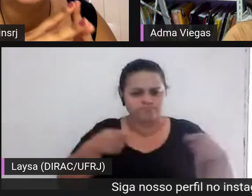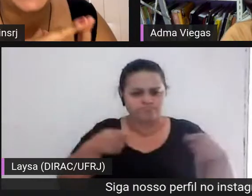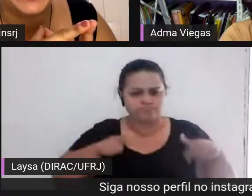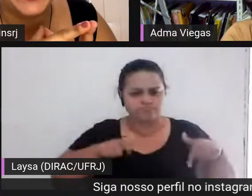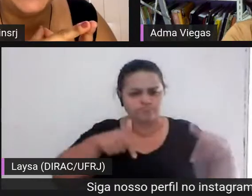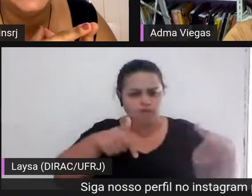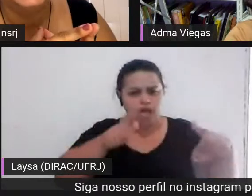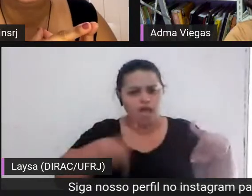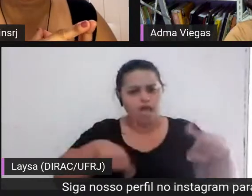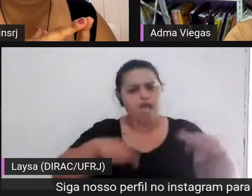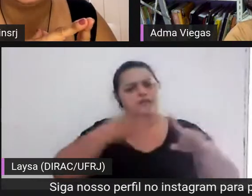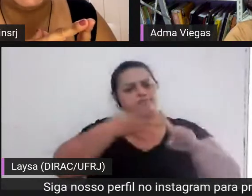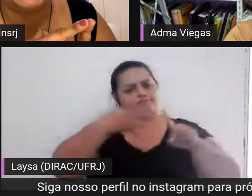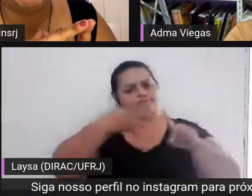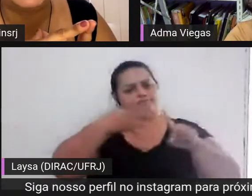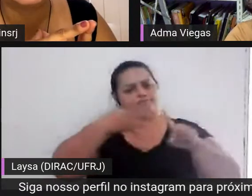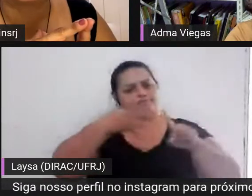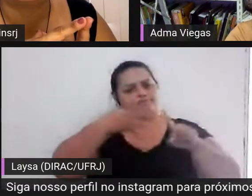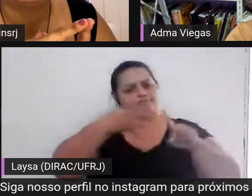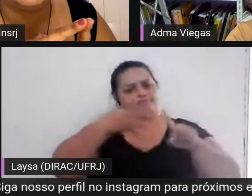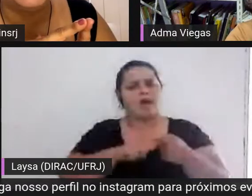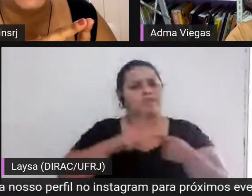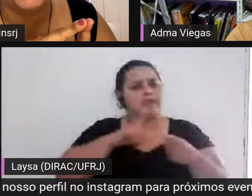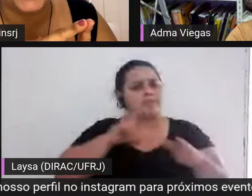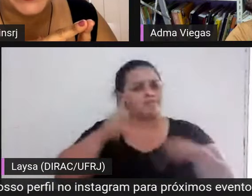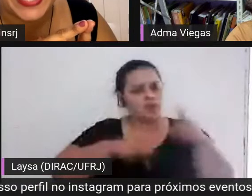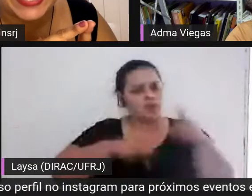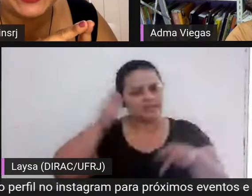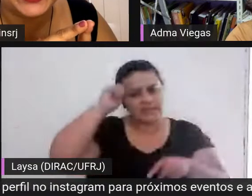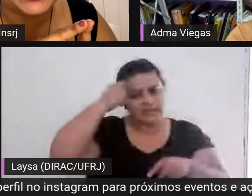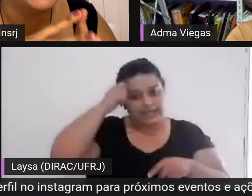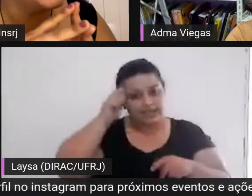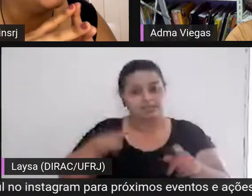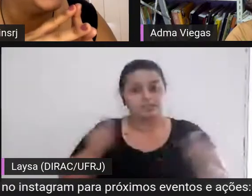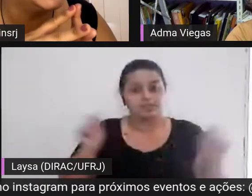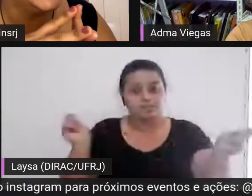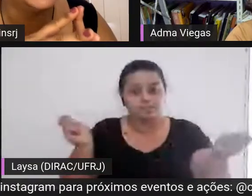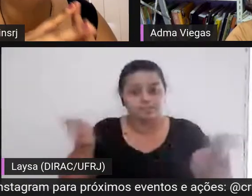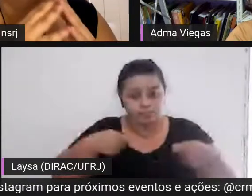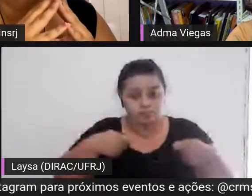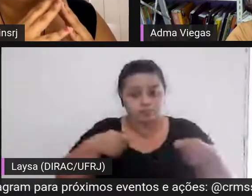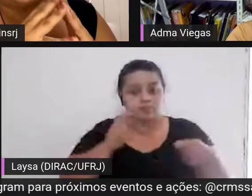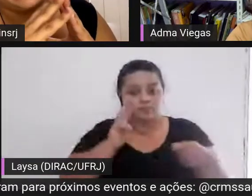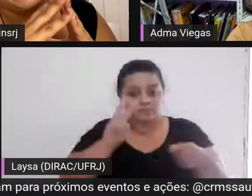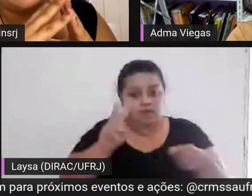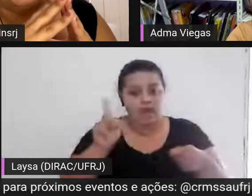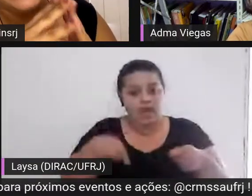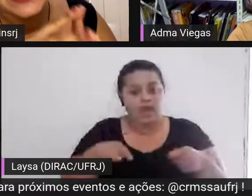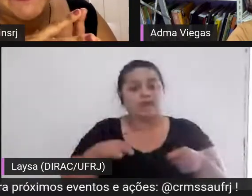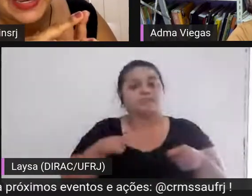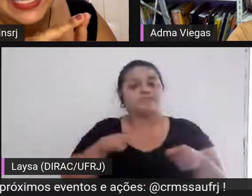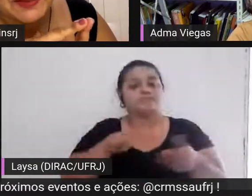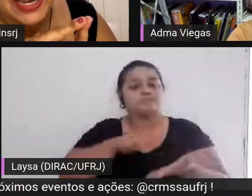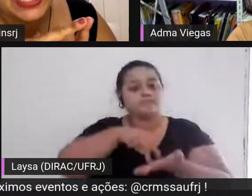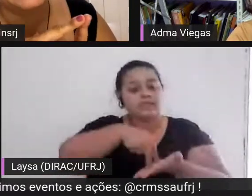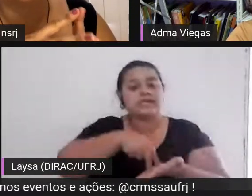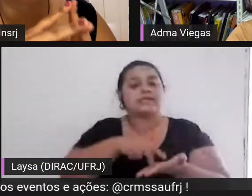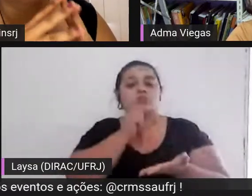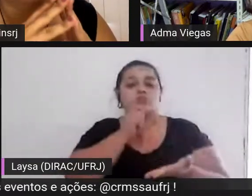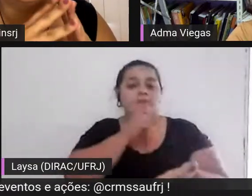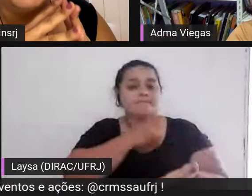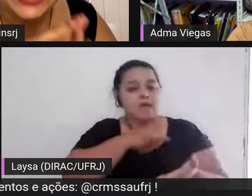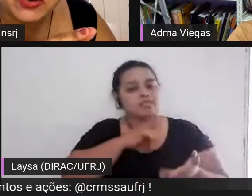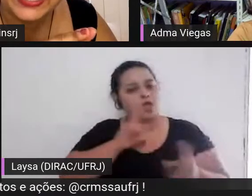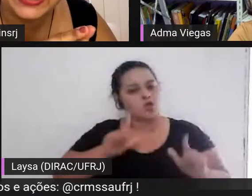político radical que leva sem medo e com coragem, às vezes com medinho, né? Porque são muitas as